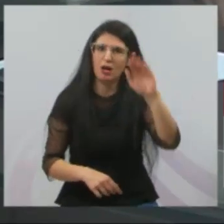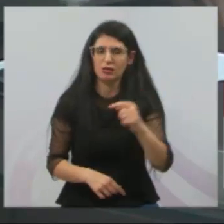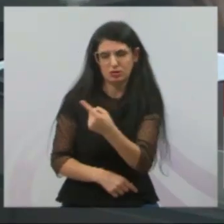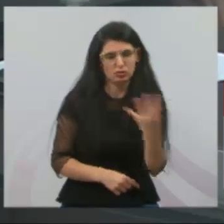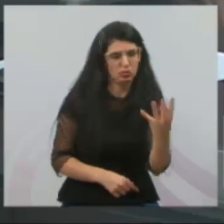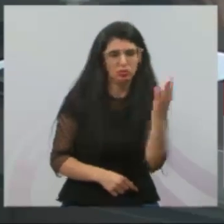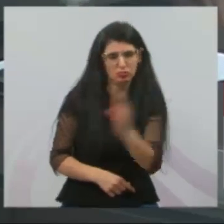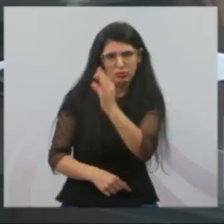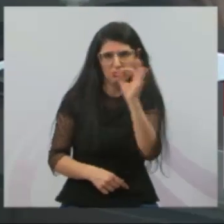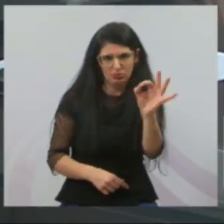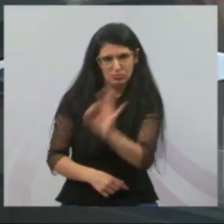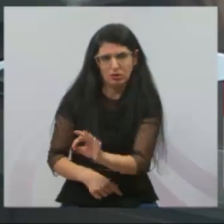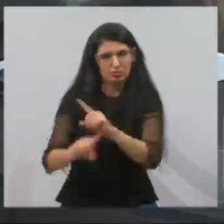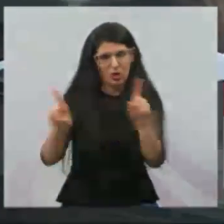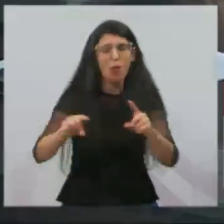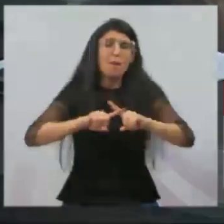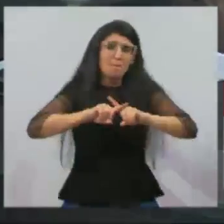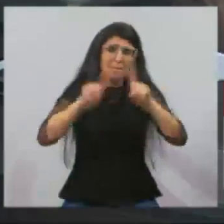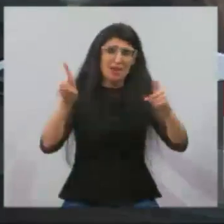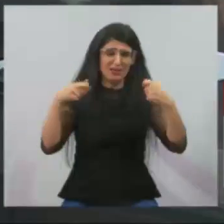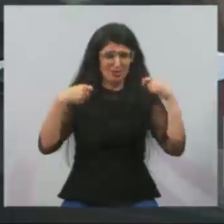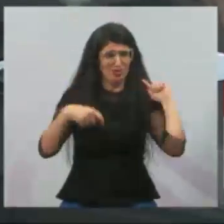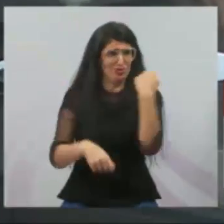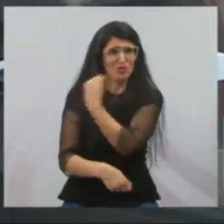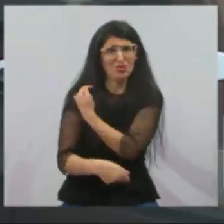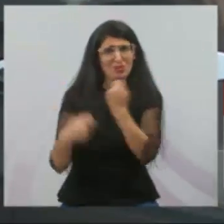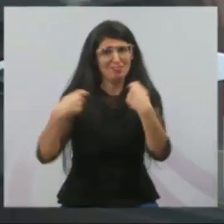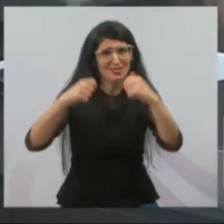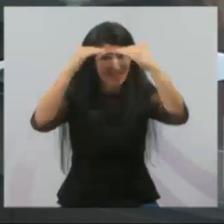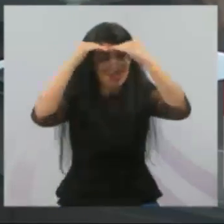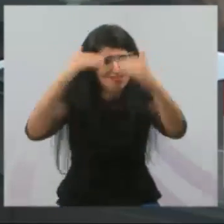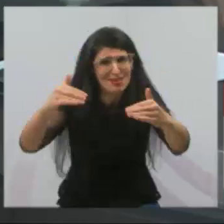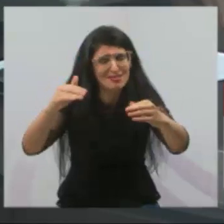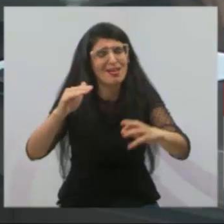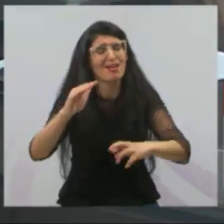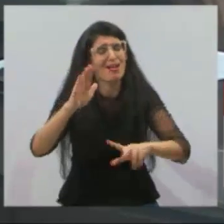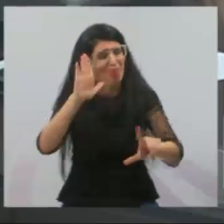infelizmente seremos obrigados à votação desse projeto.